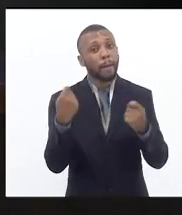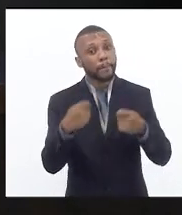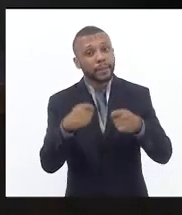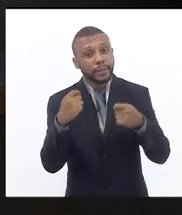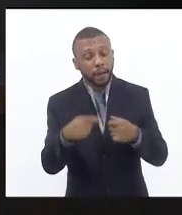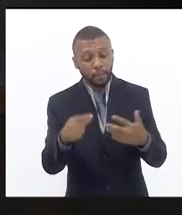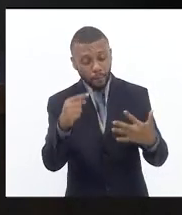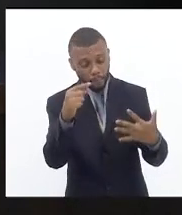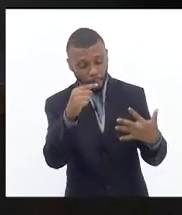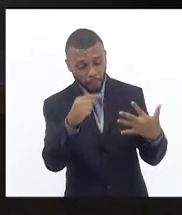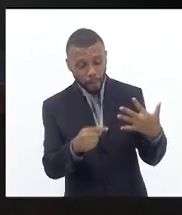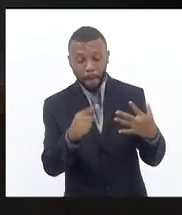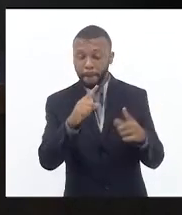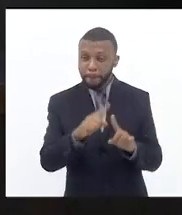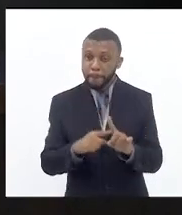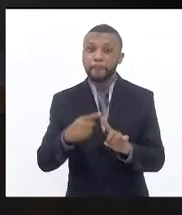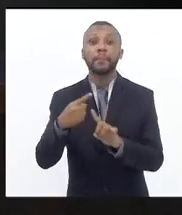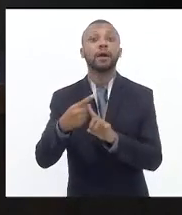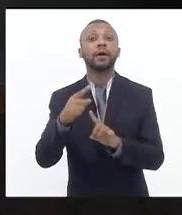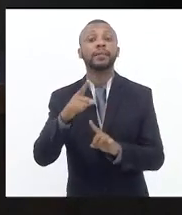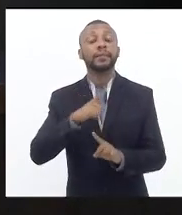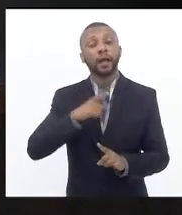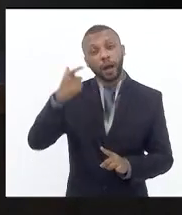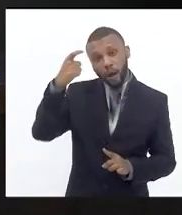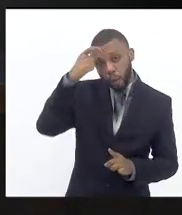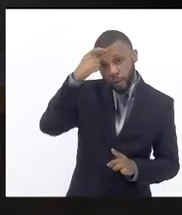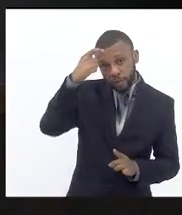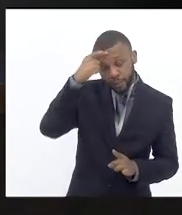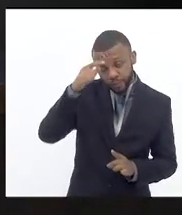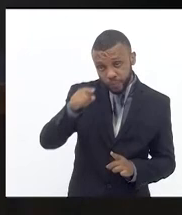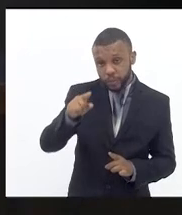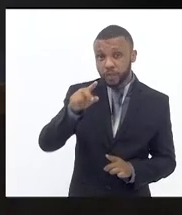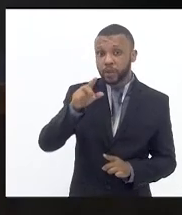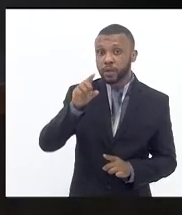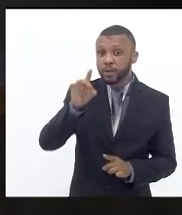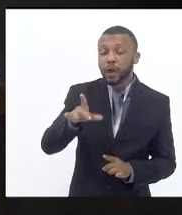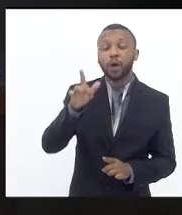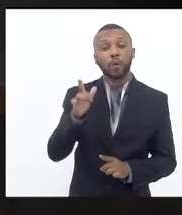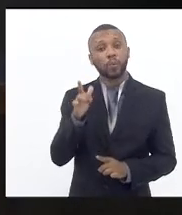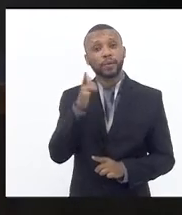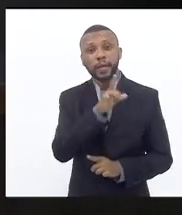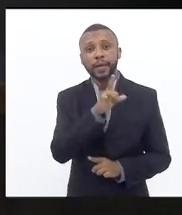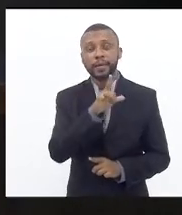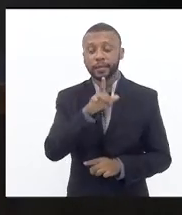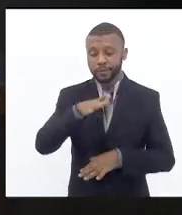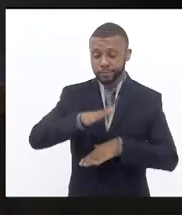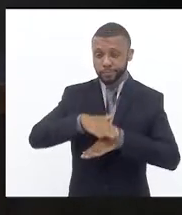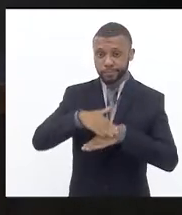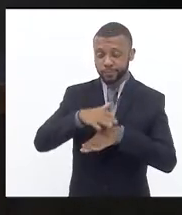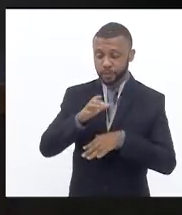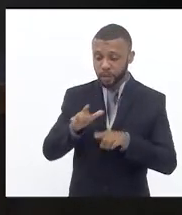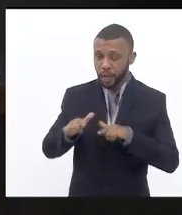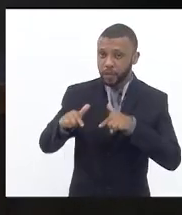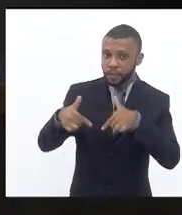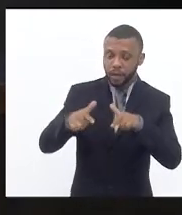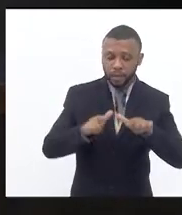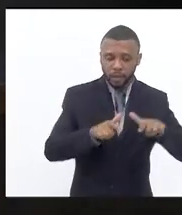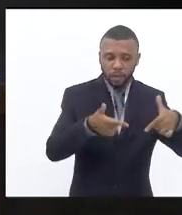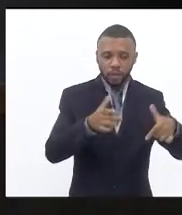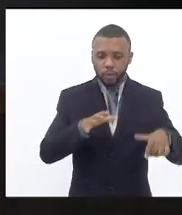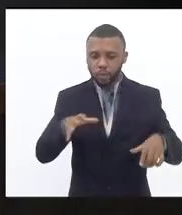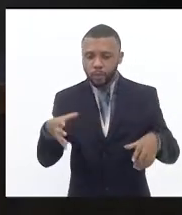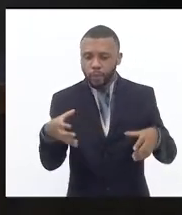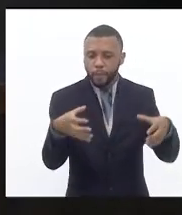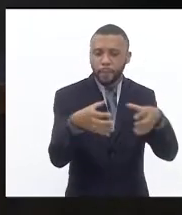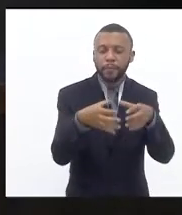Além disso tudo é ter a consciência que isso só se faz de forma coletiva então a